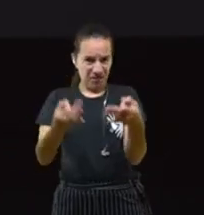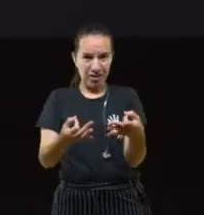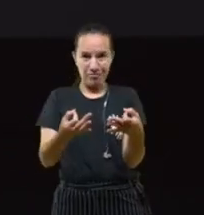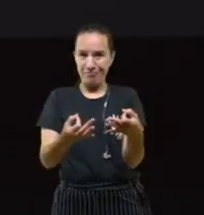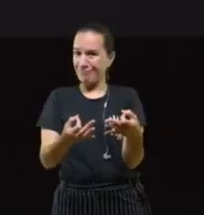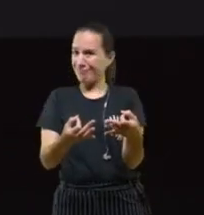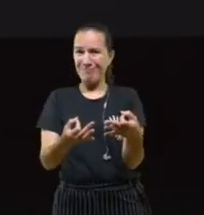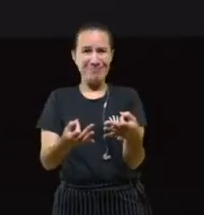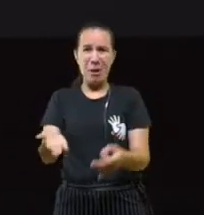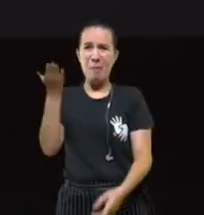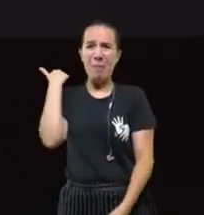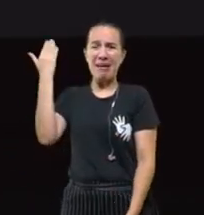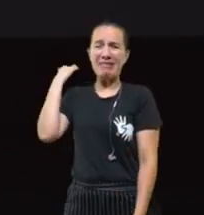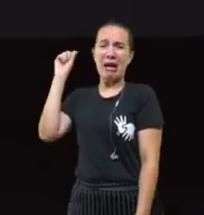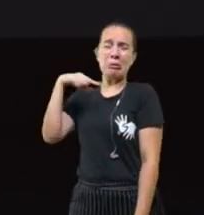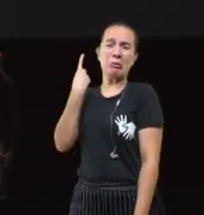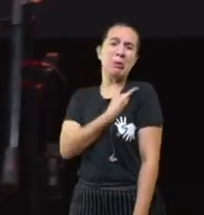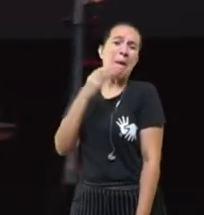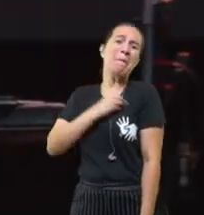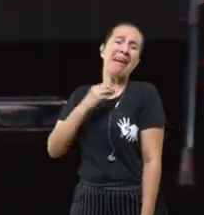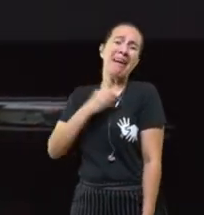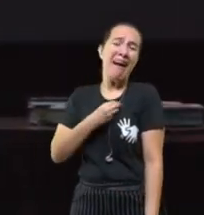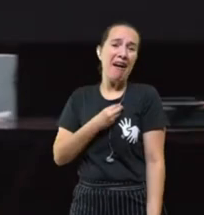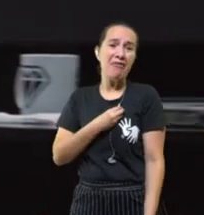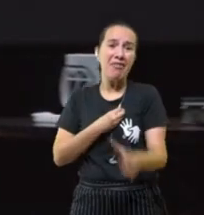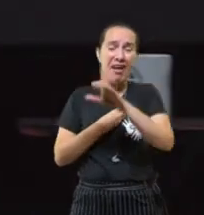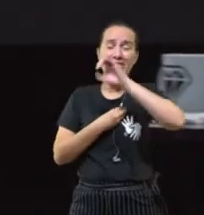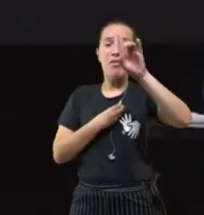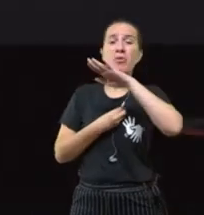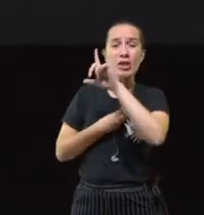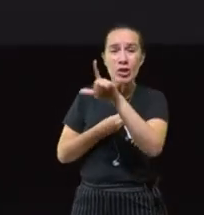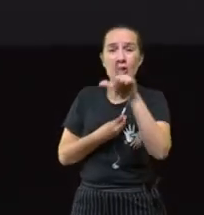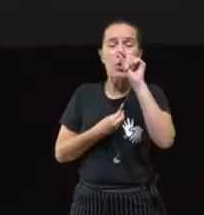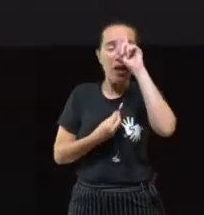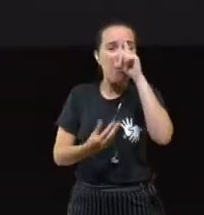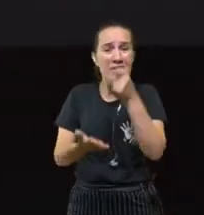pecadores. Ainda éramos pecadores, lembra?